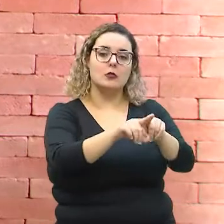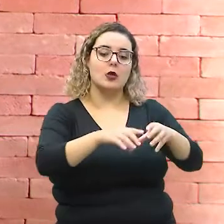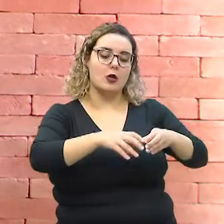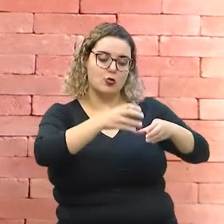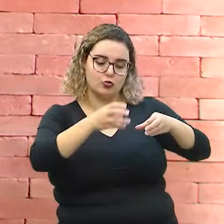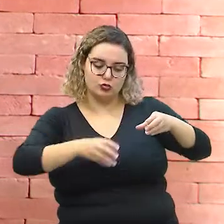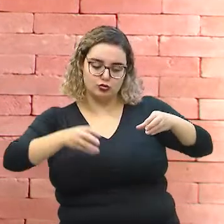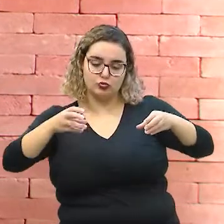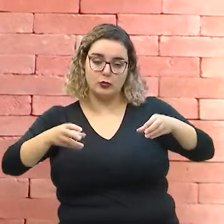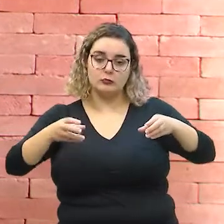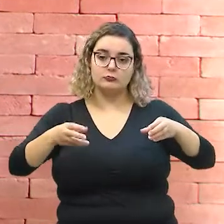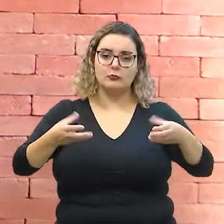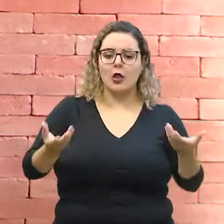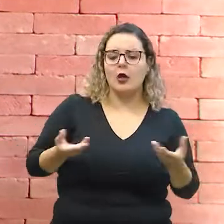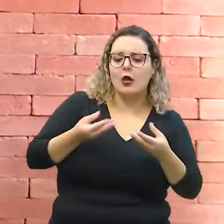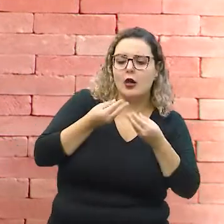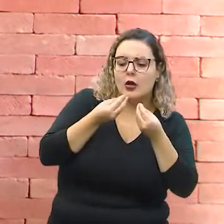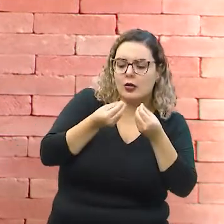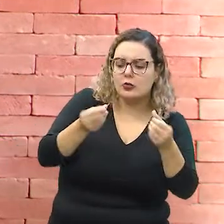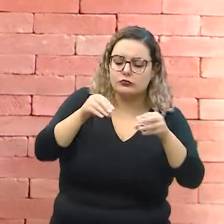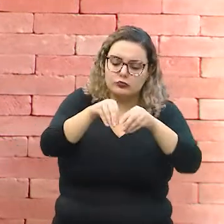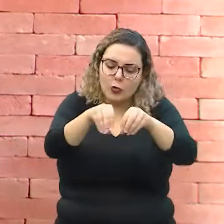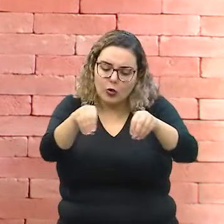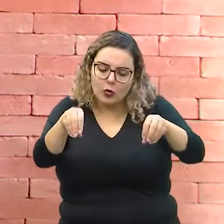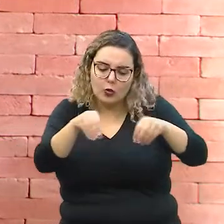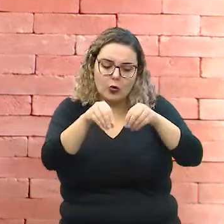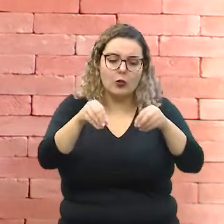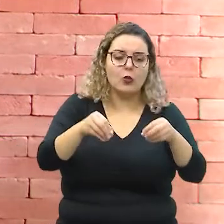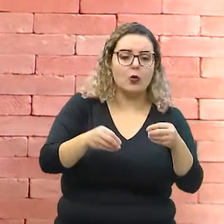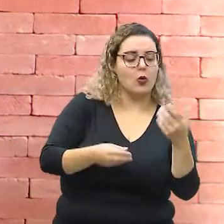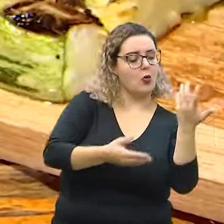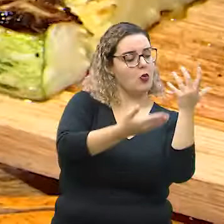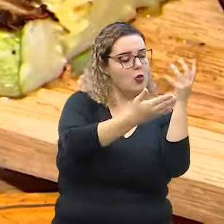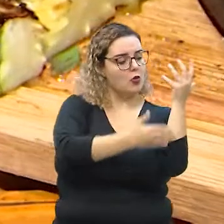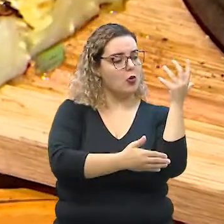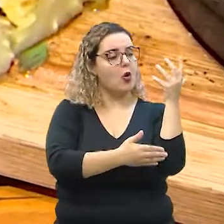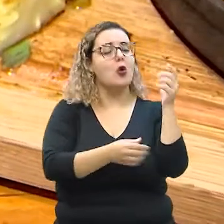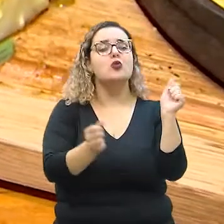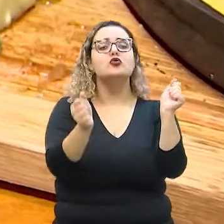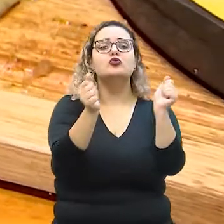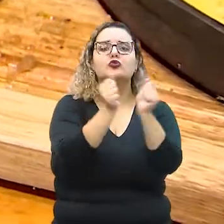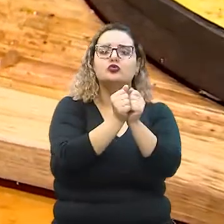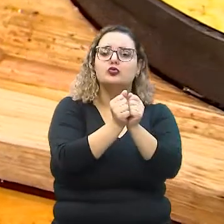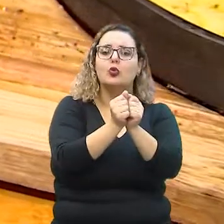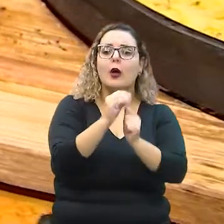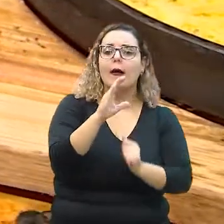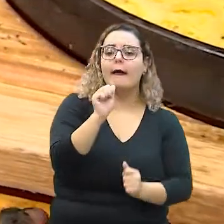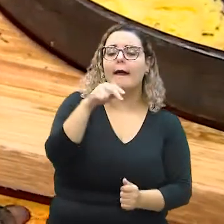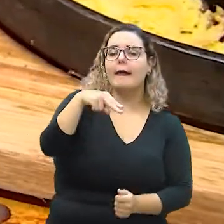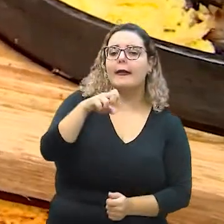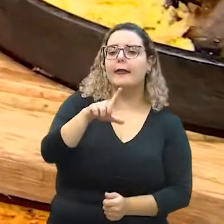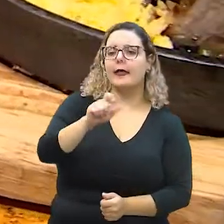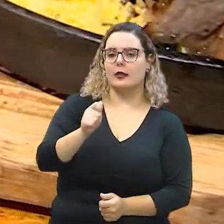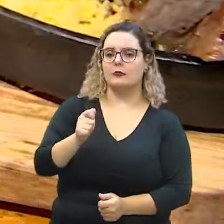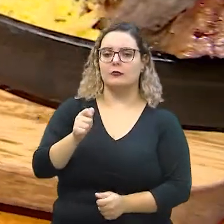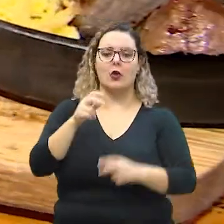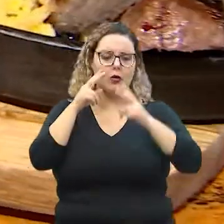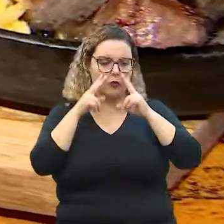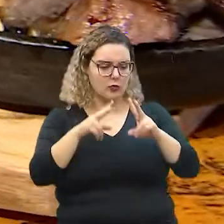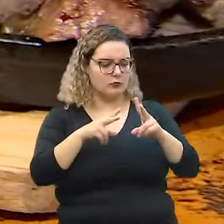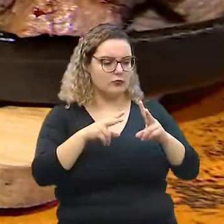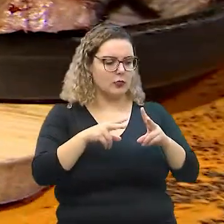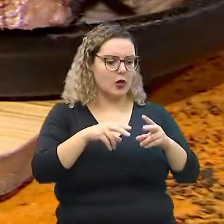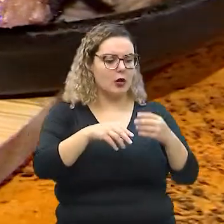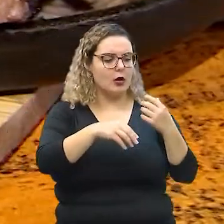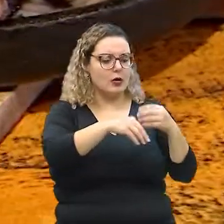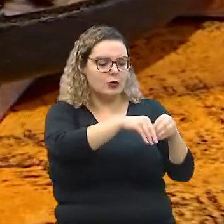né? As pessoas estão acostumadas a comer o abacaxi com canela, né? Aqui eu vi que você colocou a canela, só que você